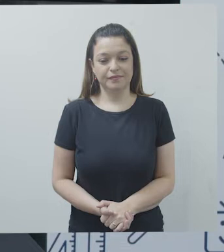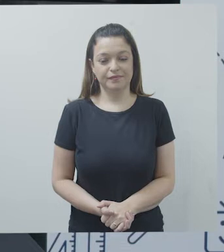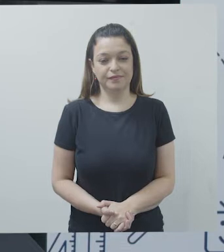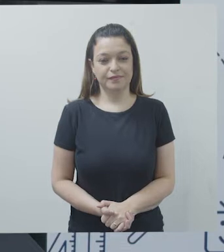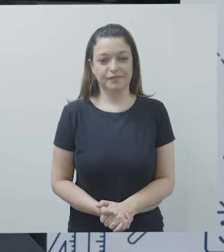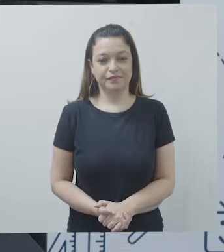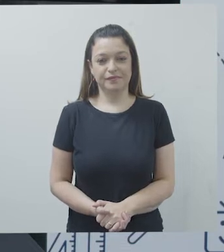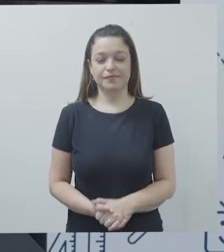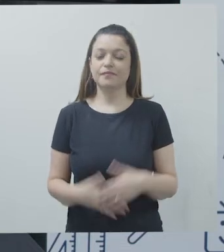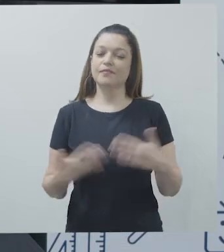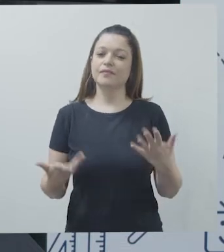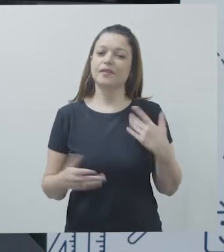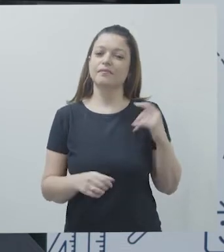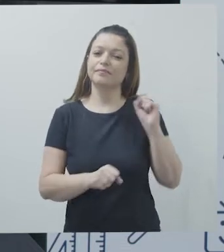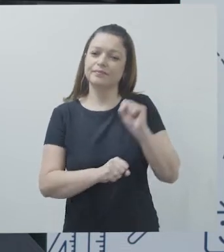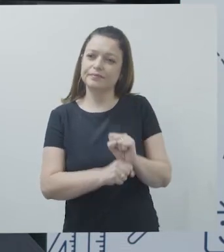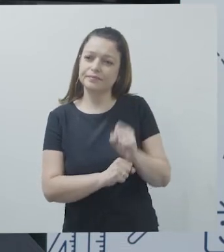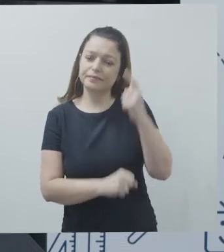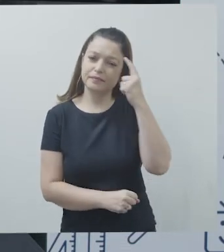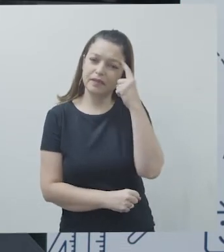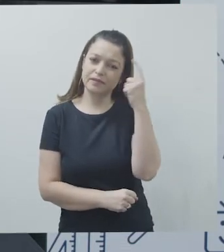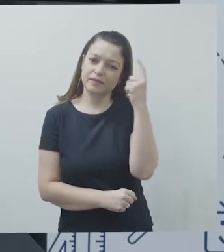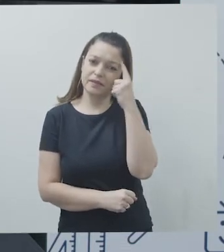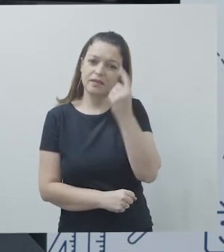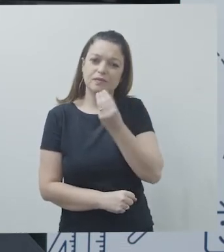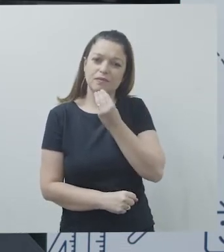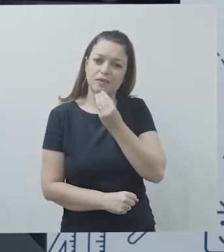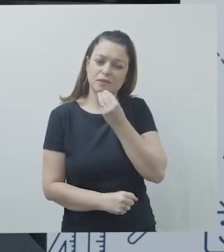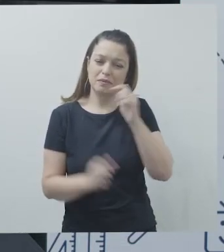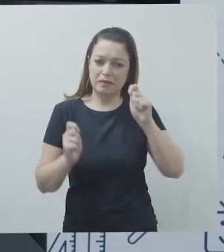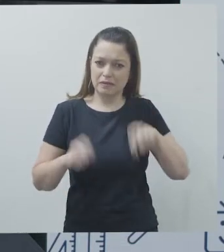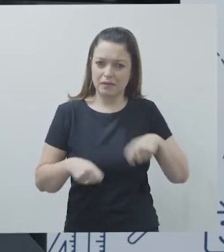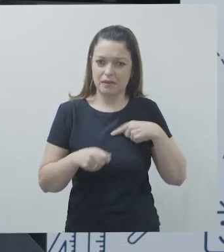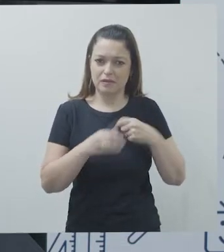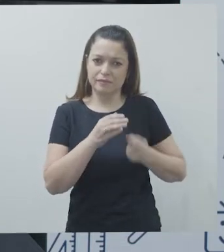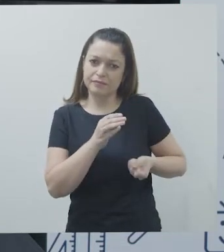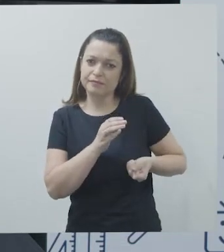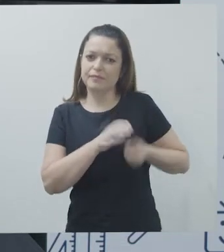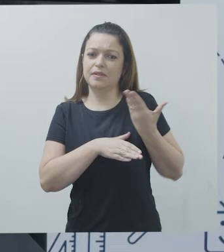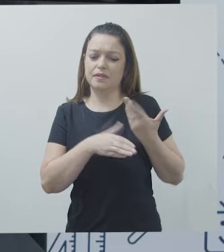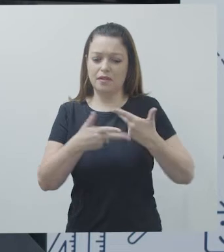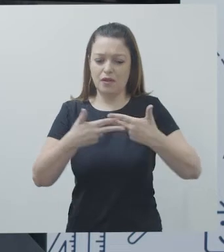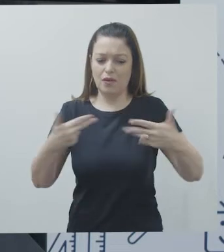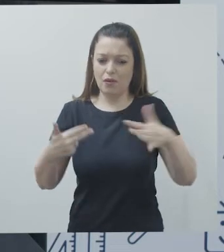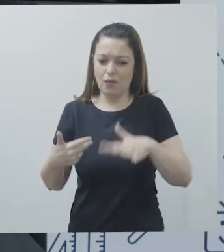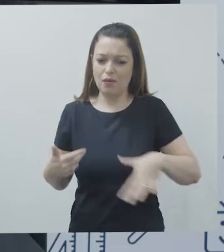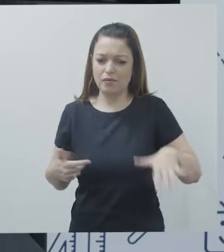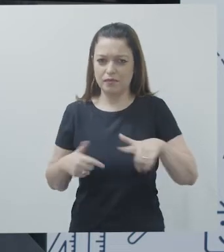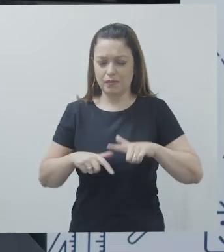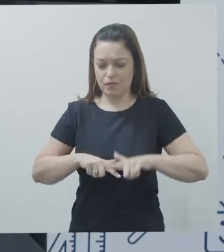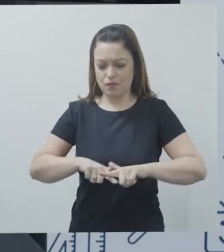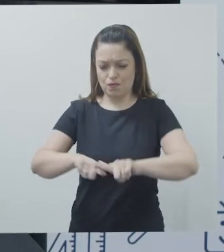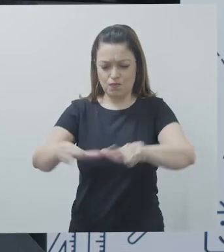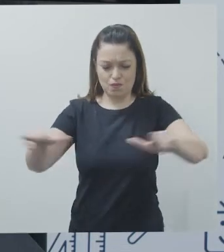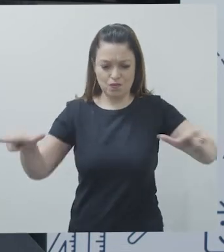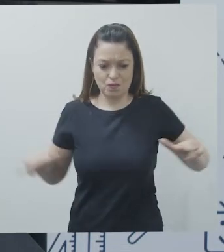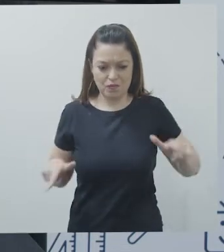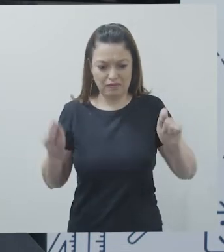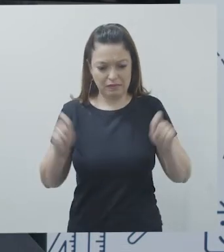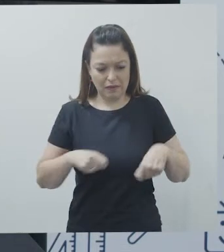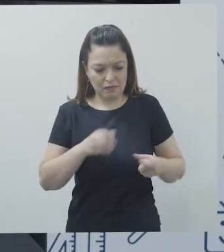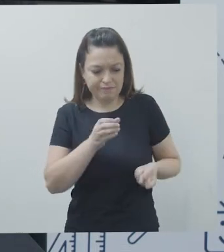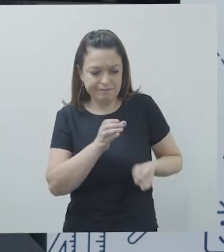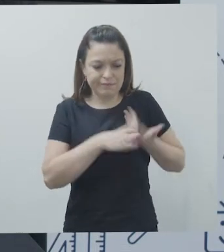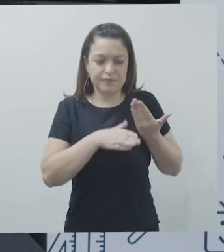Quando a gente para pensar, né, nessa possibilidade de criar as coisas ali, do nada, desde que não havia